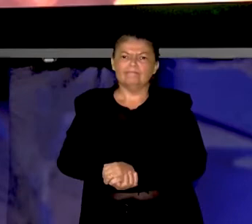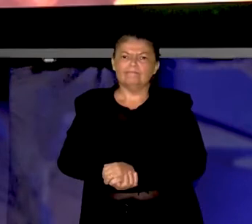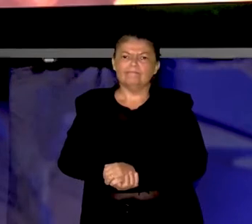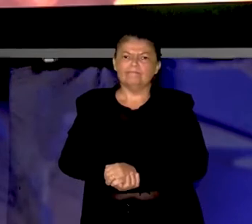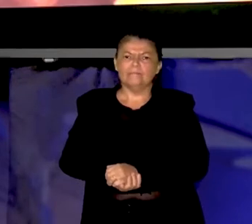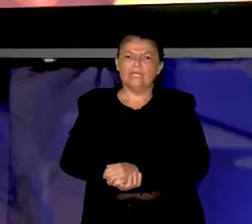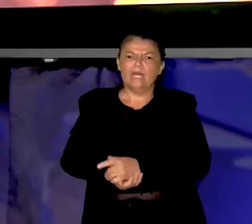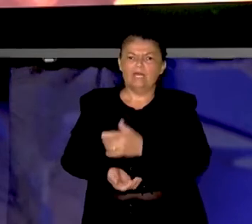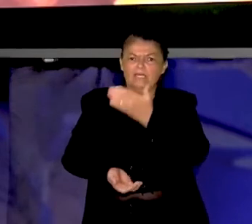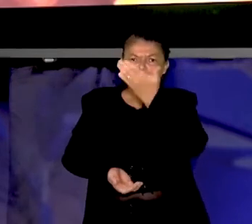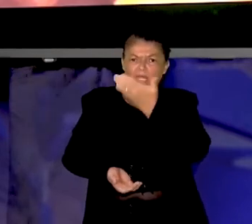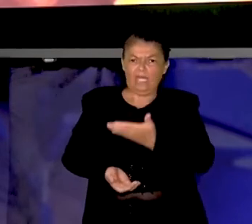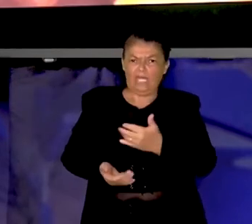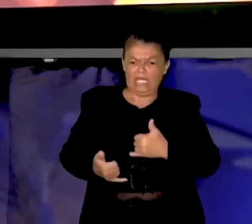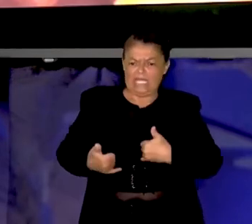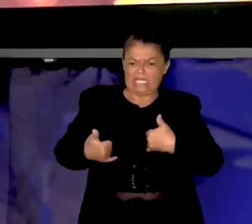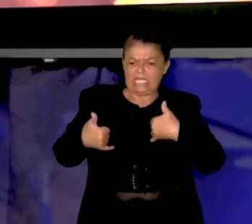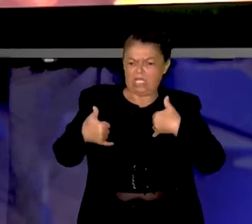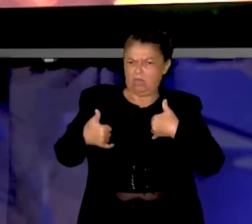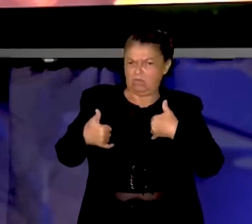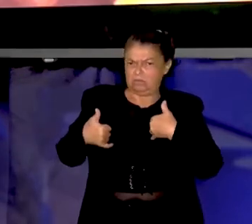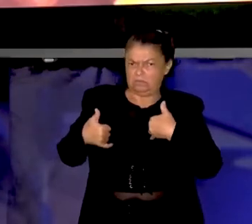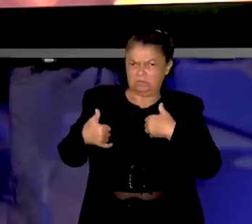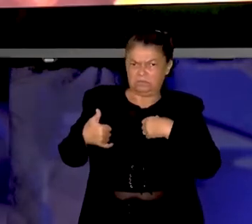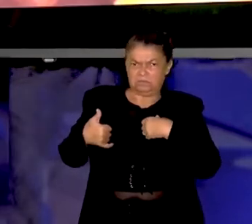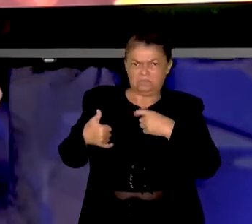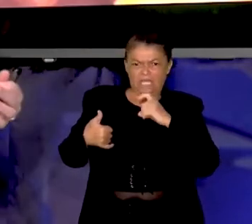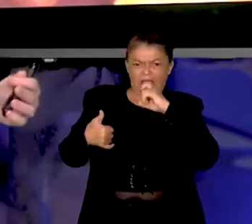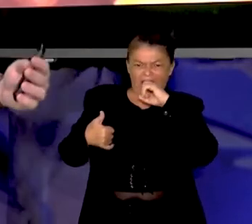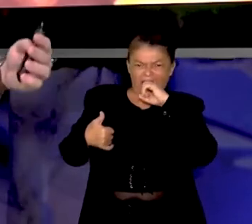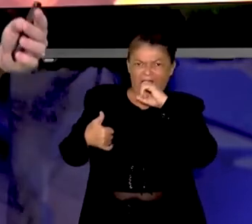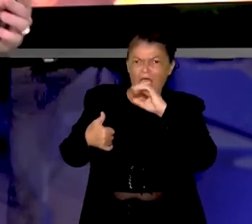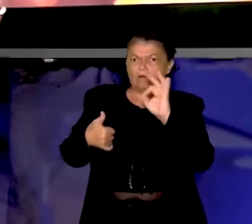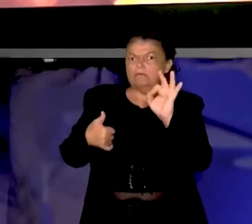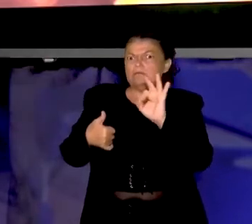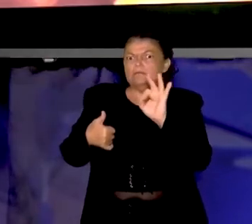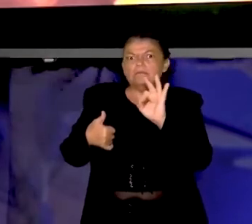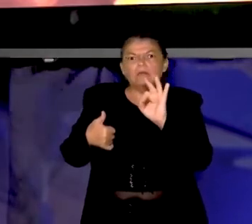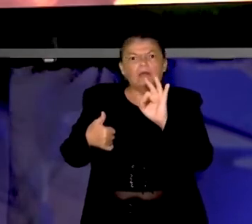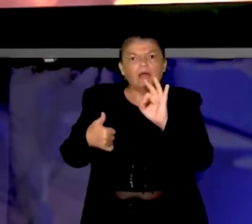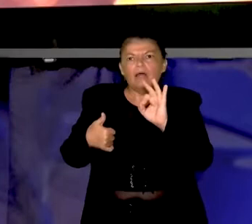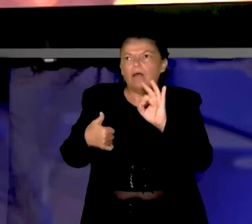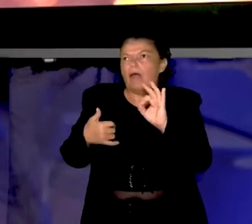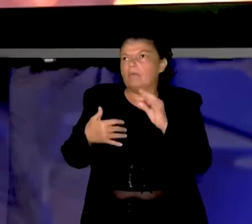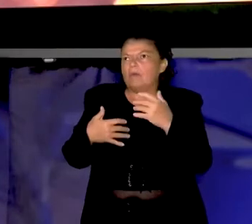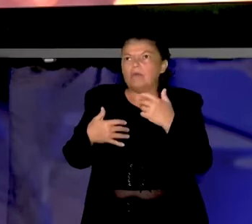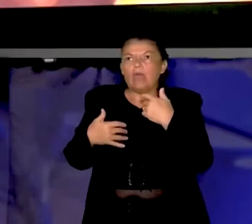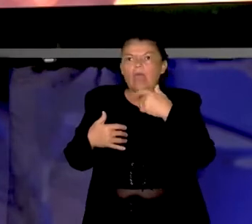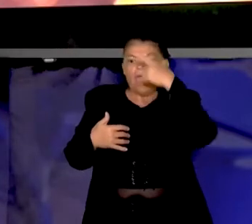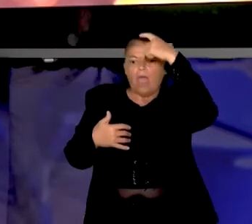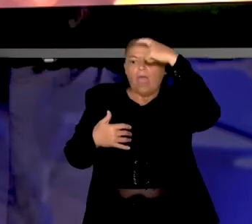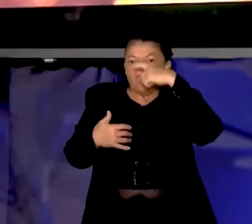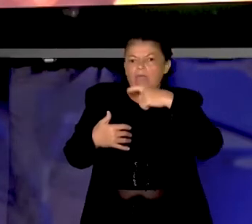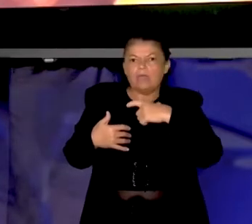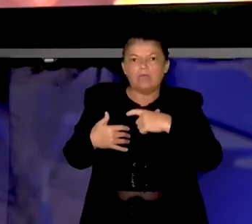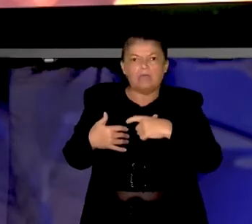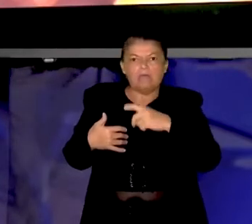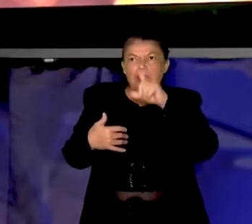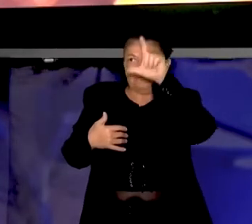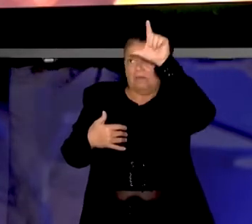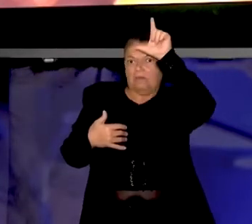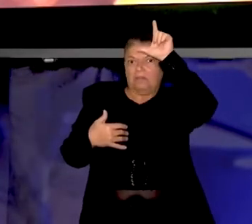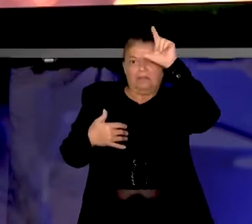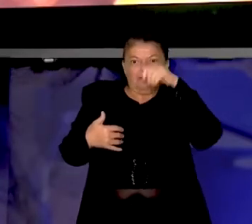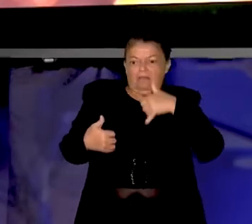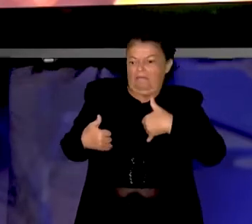egoísta. Não era uma luta ou uma causa, não era aquela liderança que se dava pensando apenas em si próprio, não, mas pensando em todo